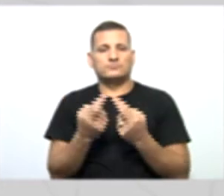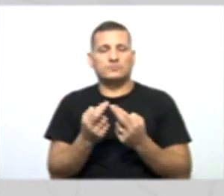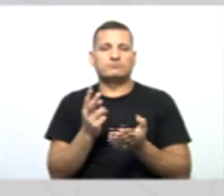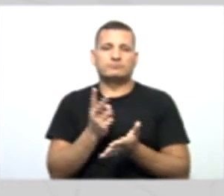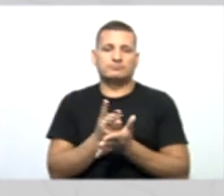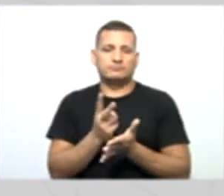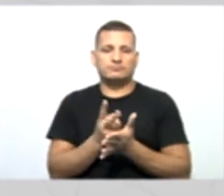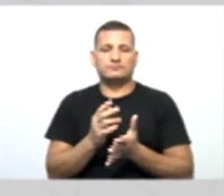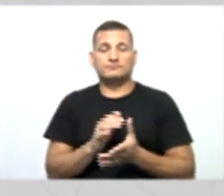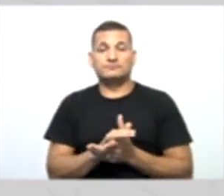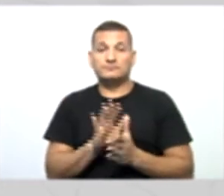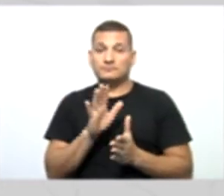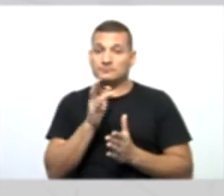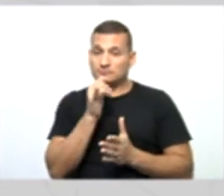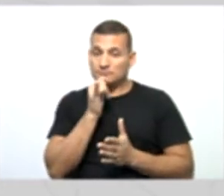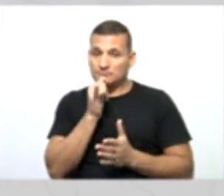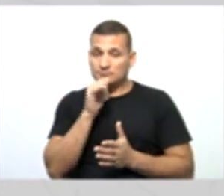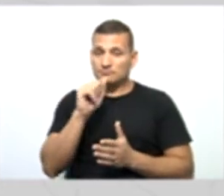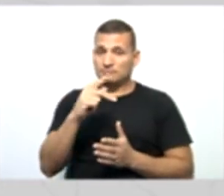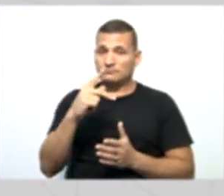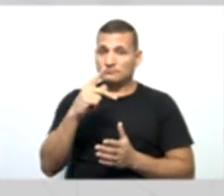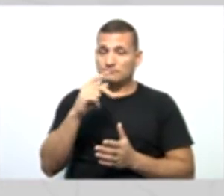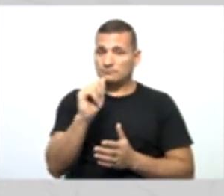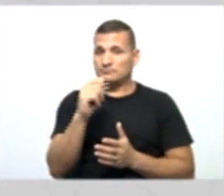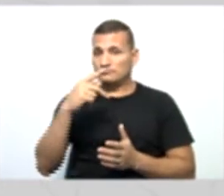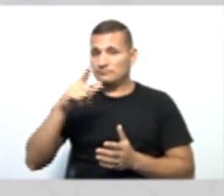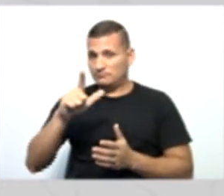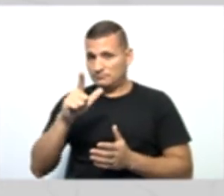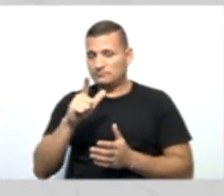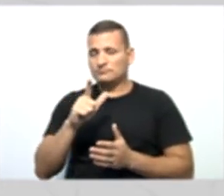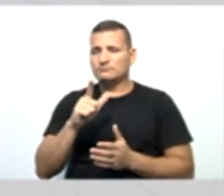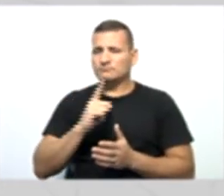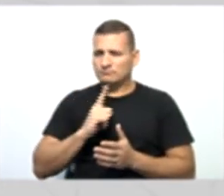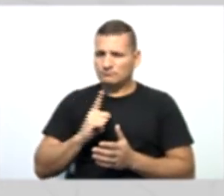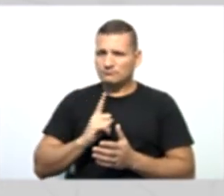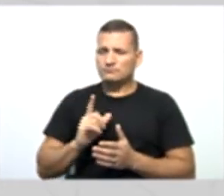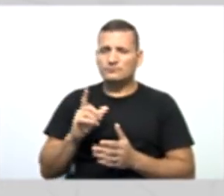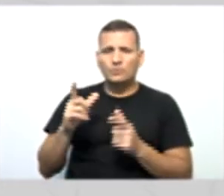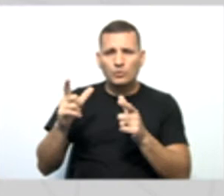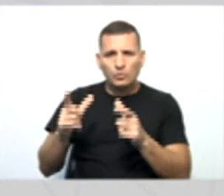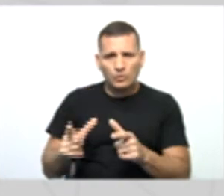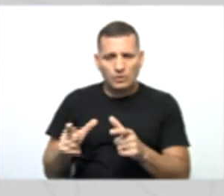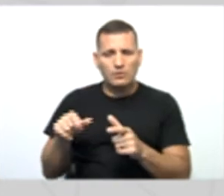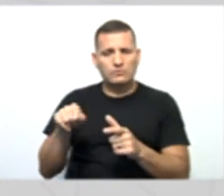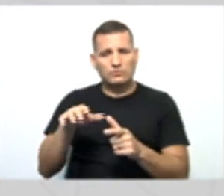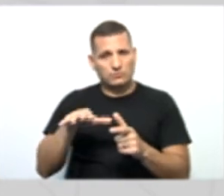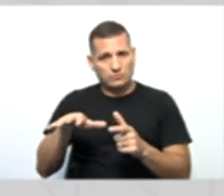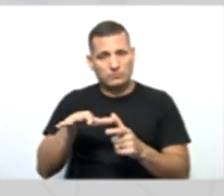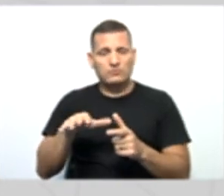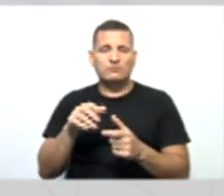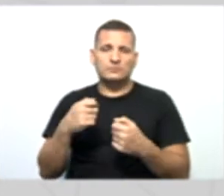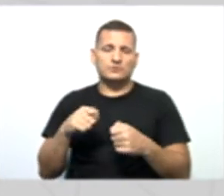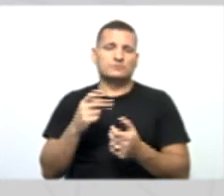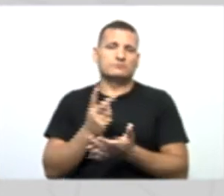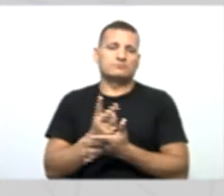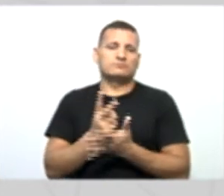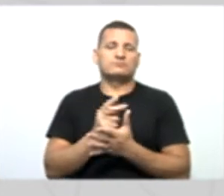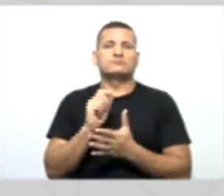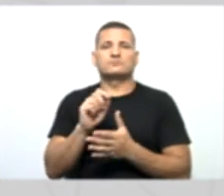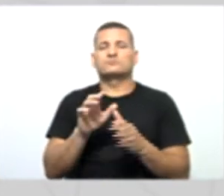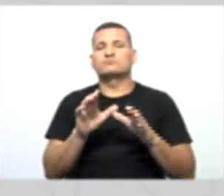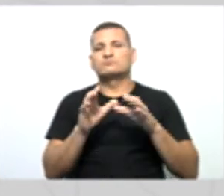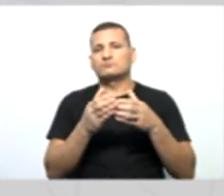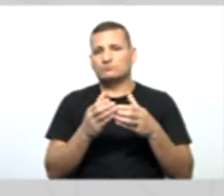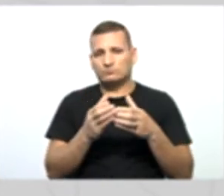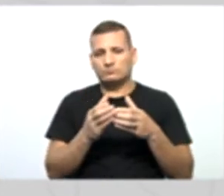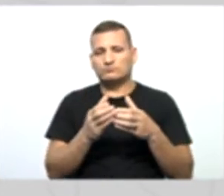que tem um arranjo produtivo local, também deve haver um conselho de governança ou